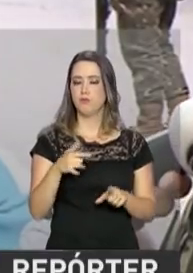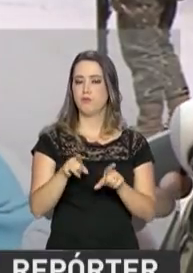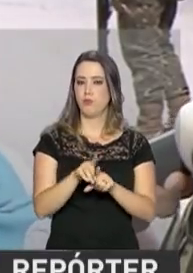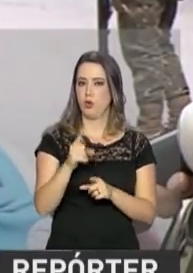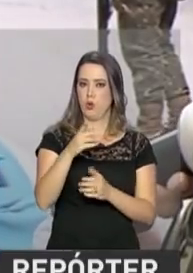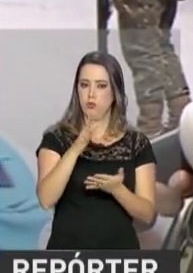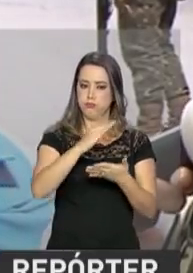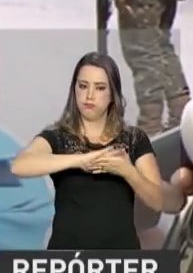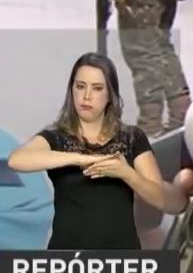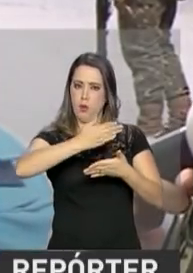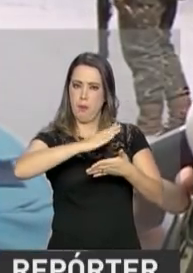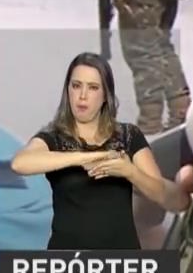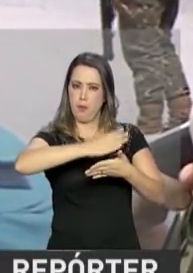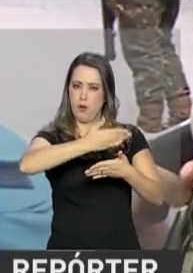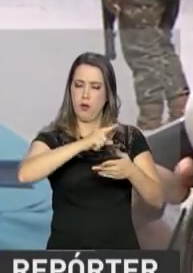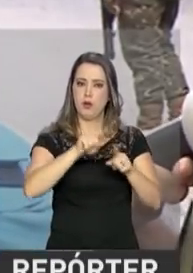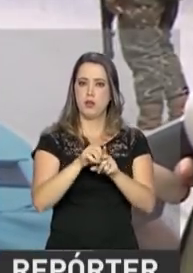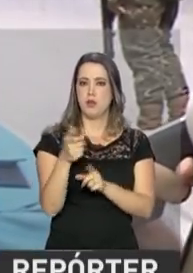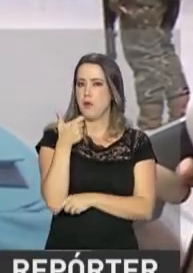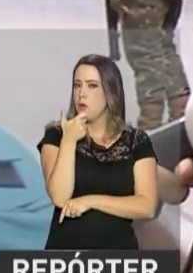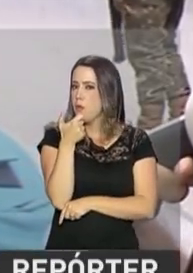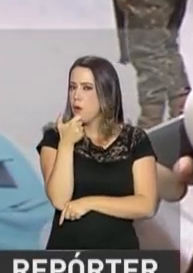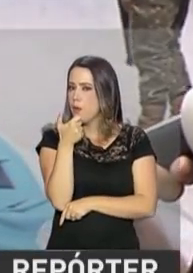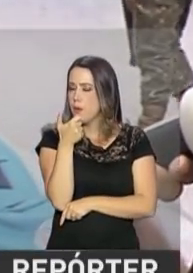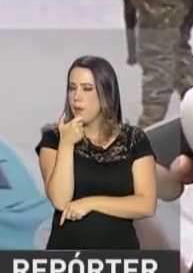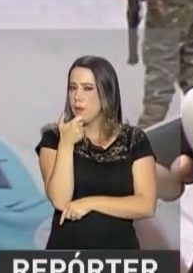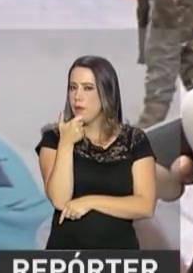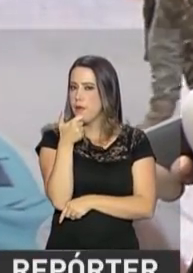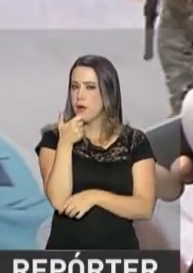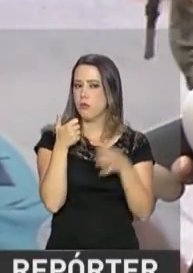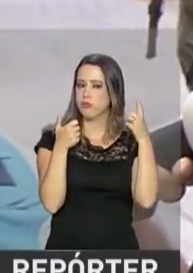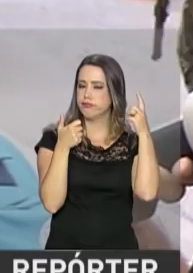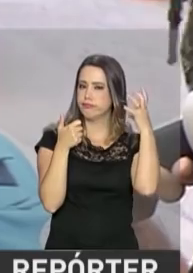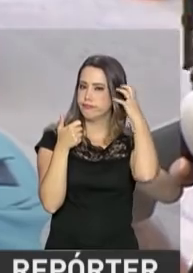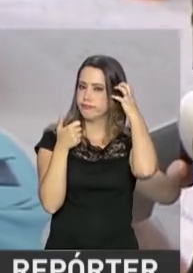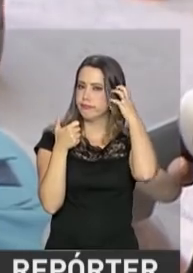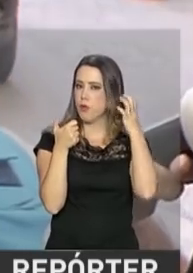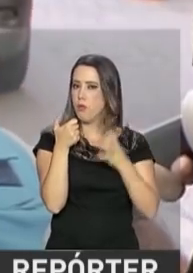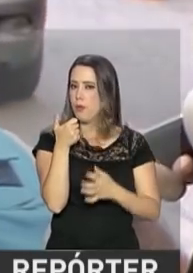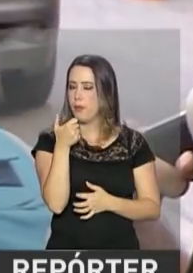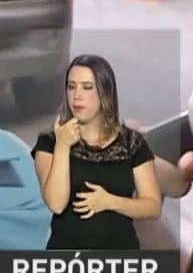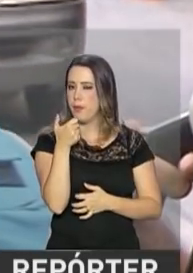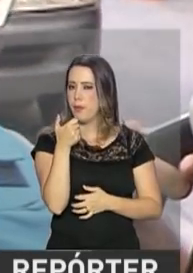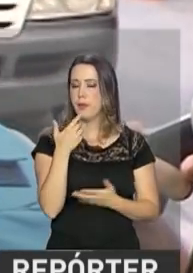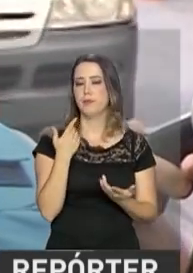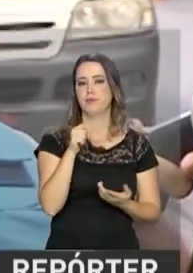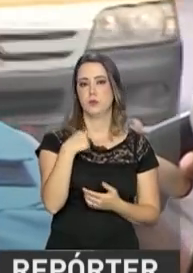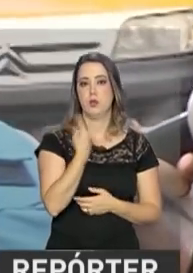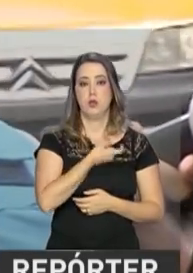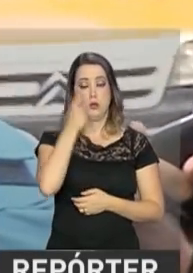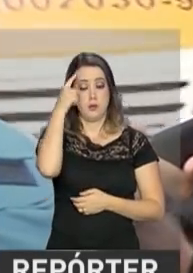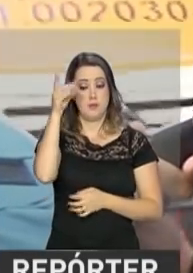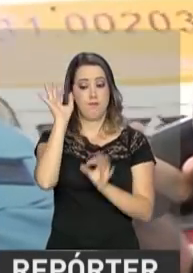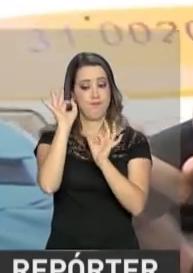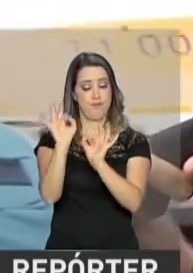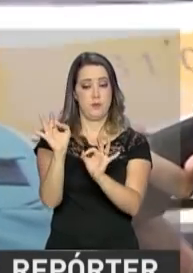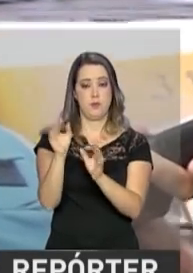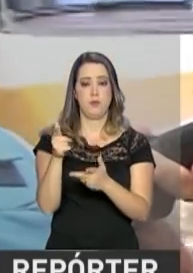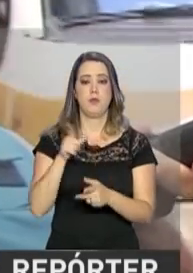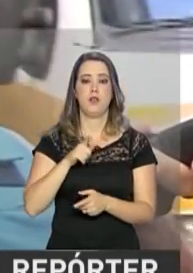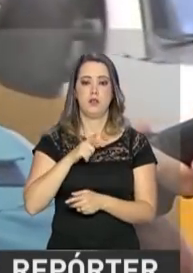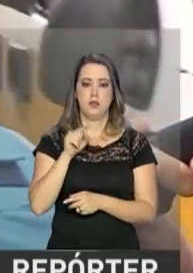anotações e um rádio a comunicador o que nos diz que a nossa inteligência estava correta